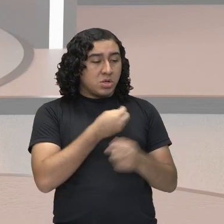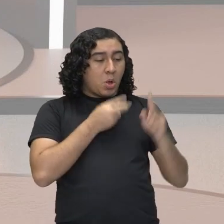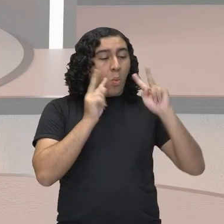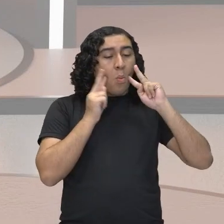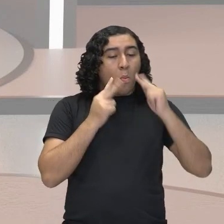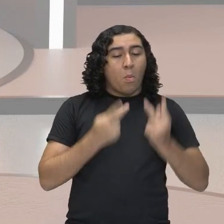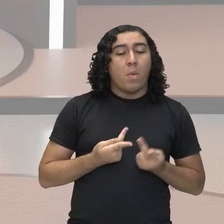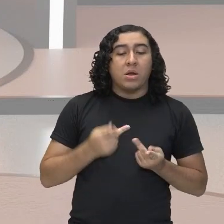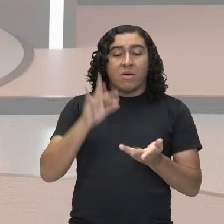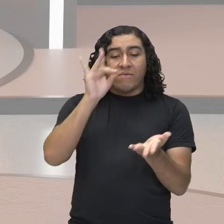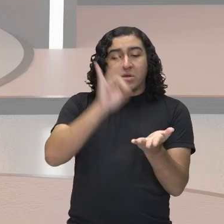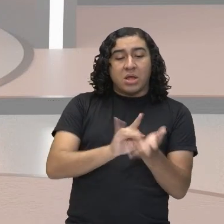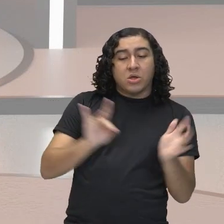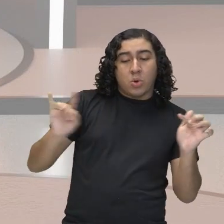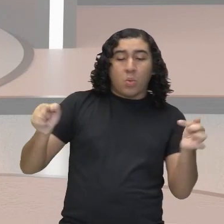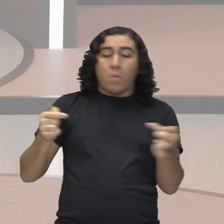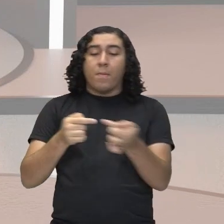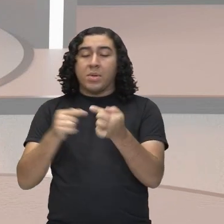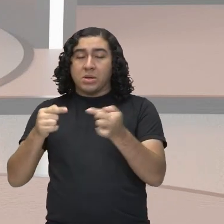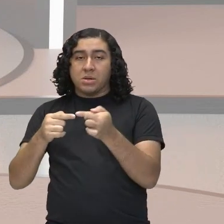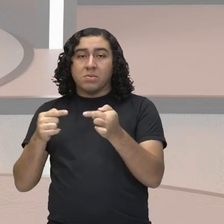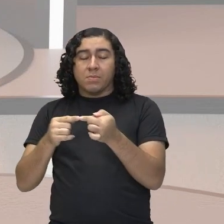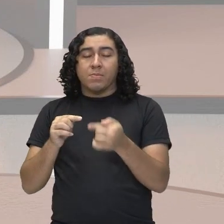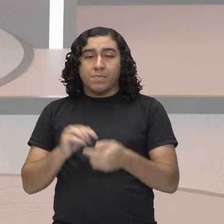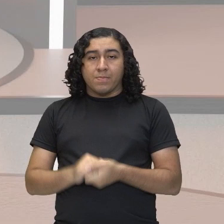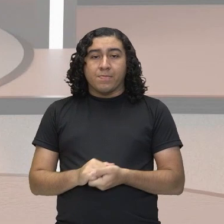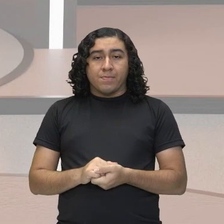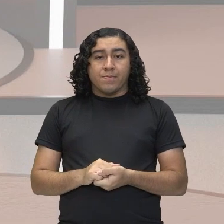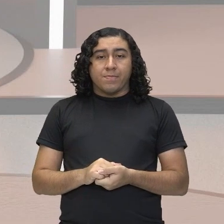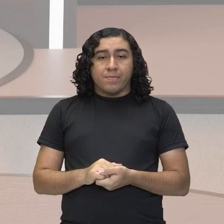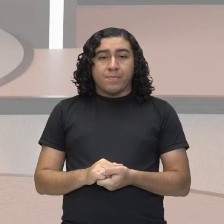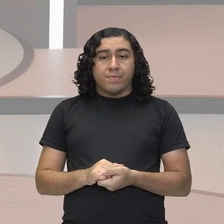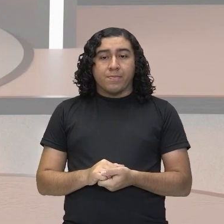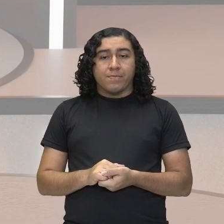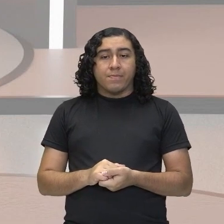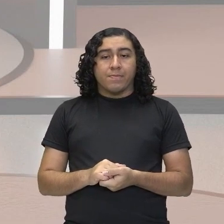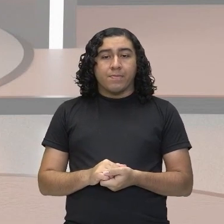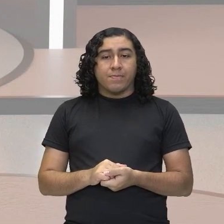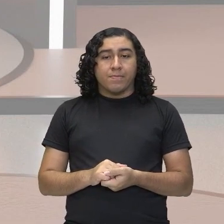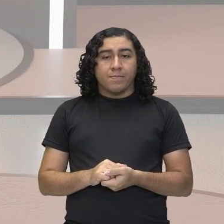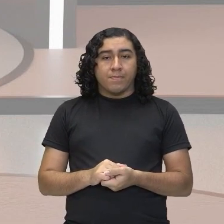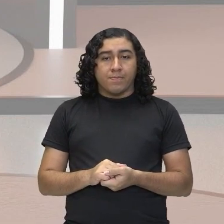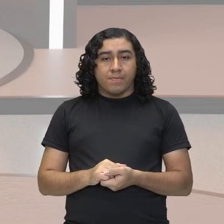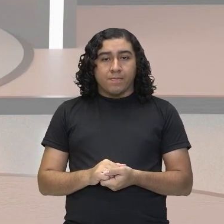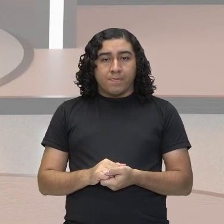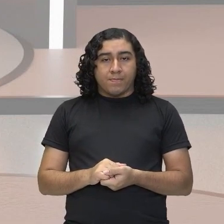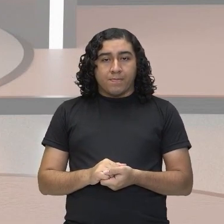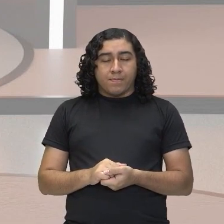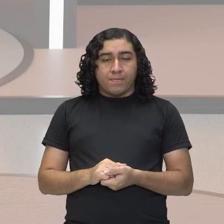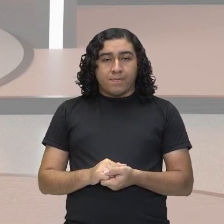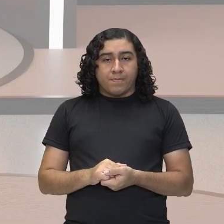Que determine o homem. Mas ele faz o quê? Ele